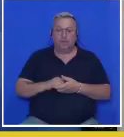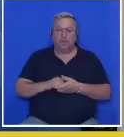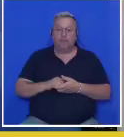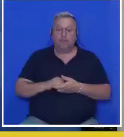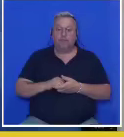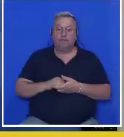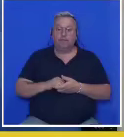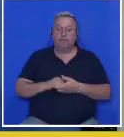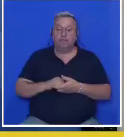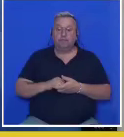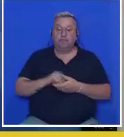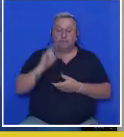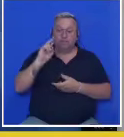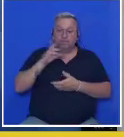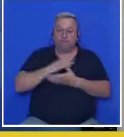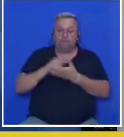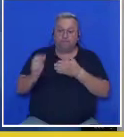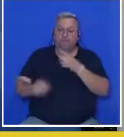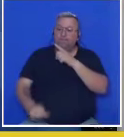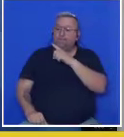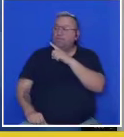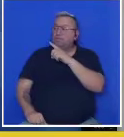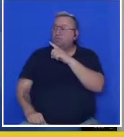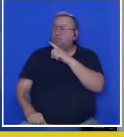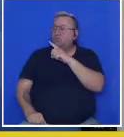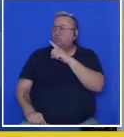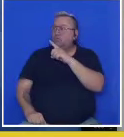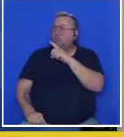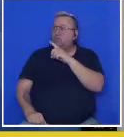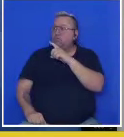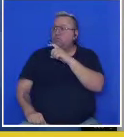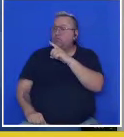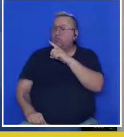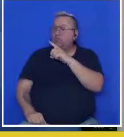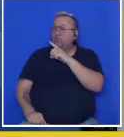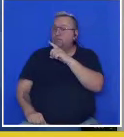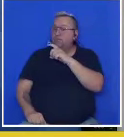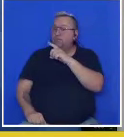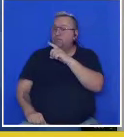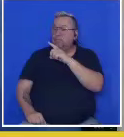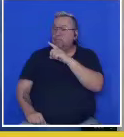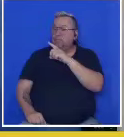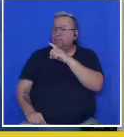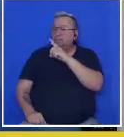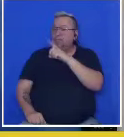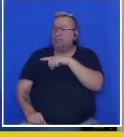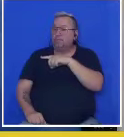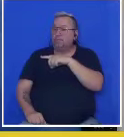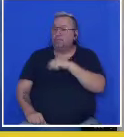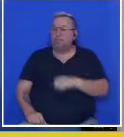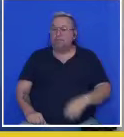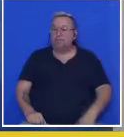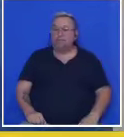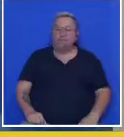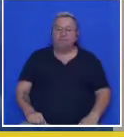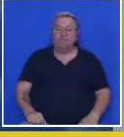7 no detalhe. Vamos começar. Sorteio do mês da sorte. Valendo.